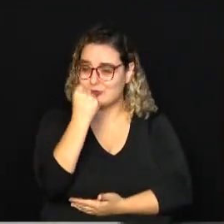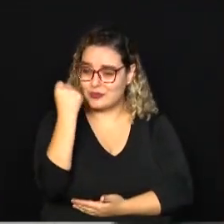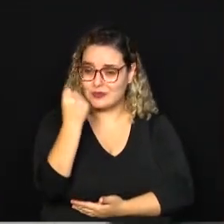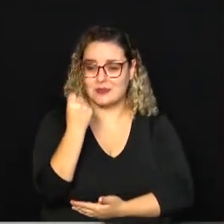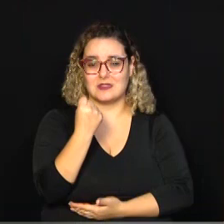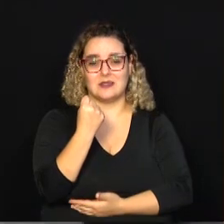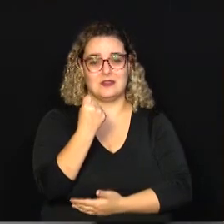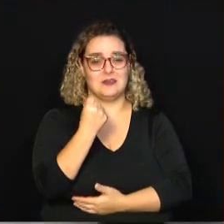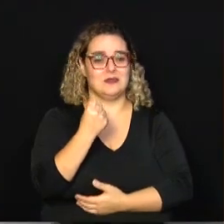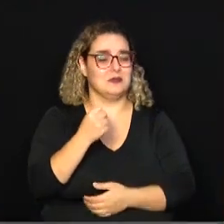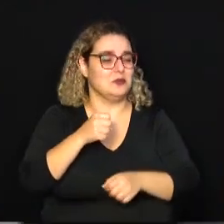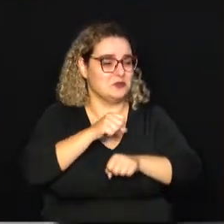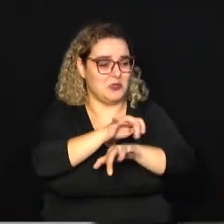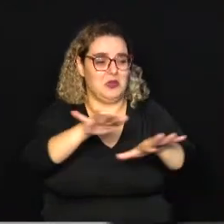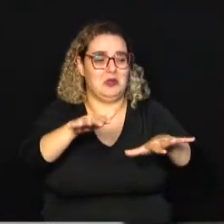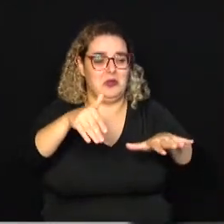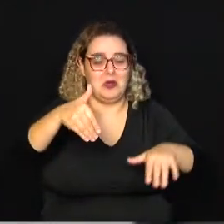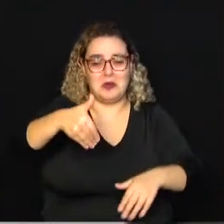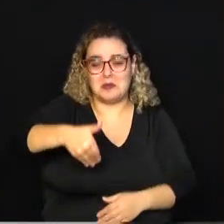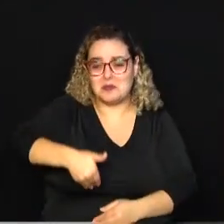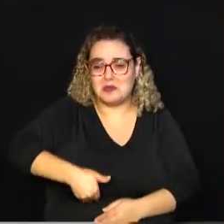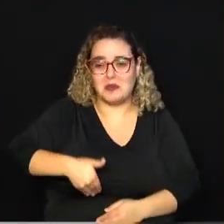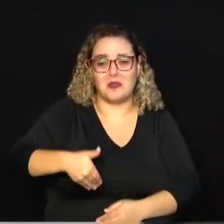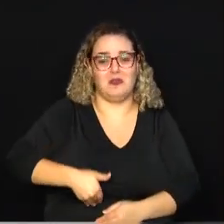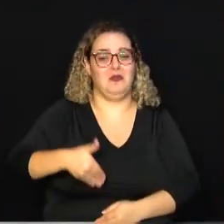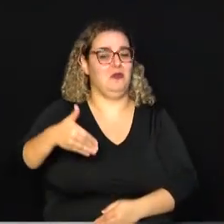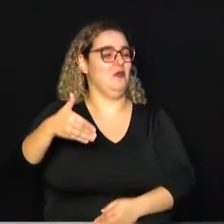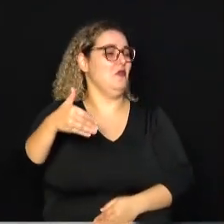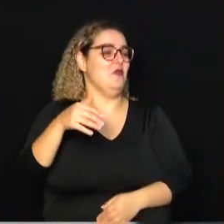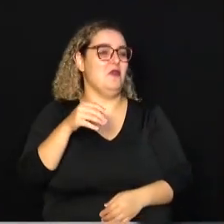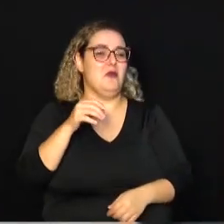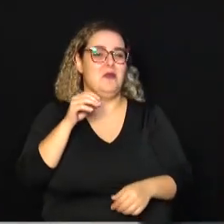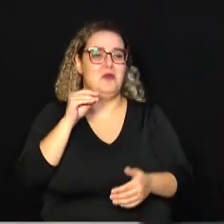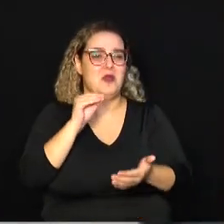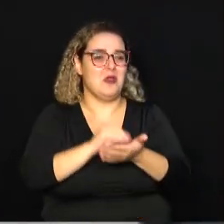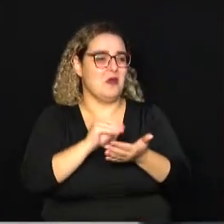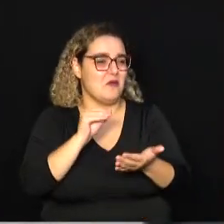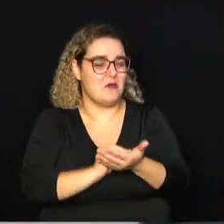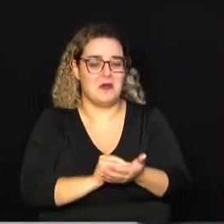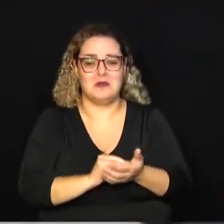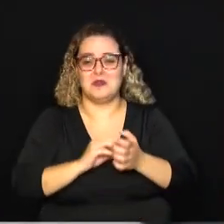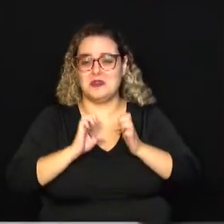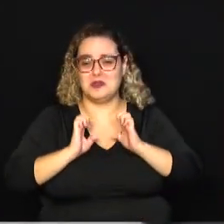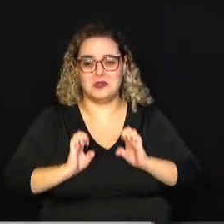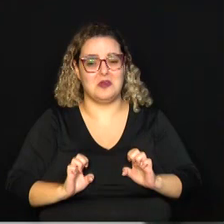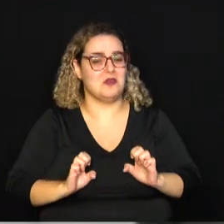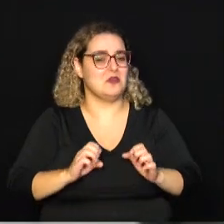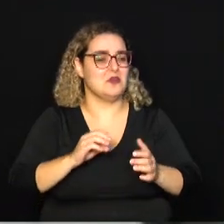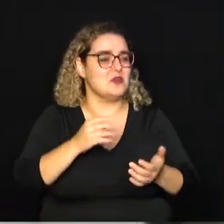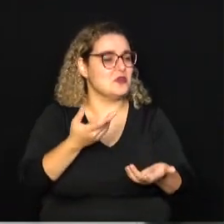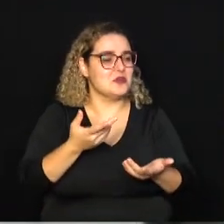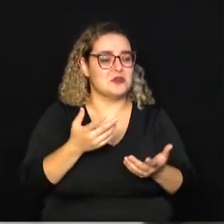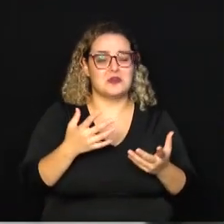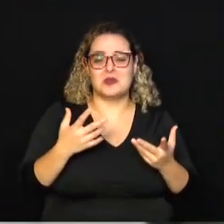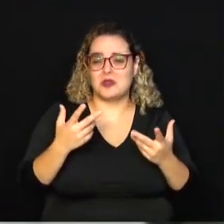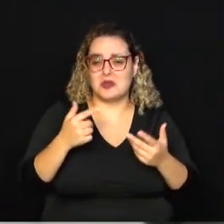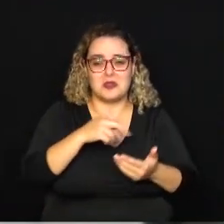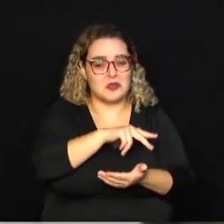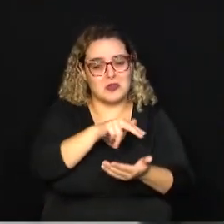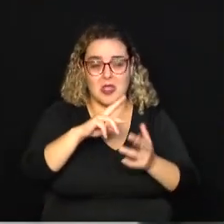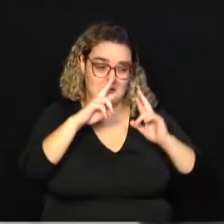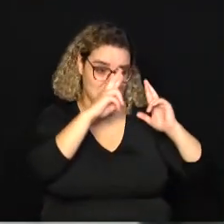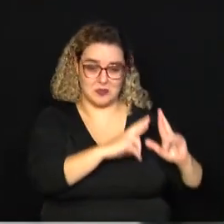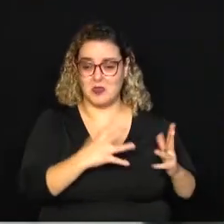a tristeza e o desalento nas pessoas, por essas ações que eles estão cometendo. É inadmissível que a